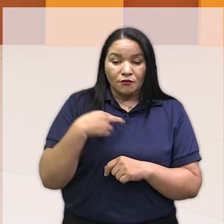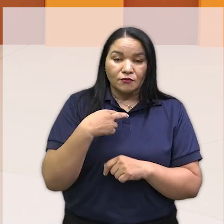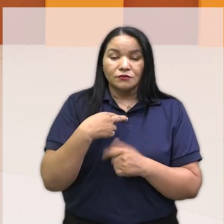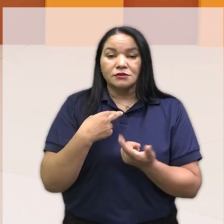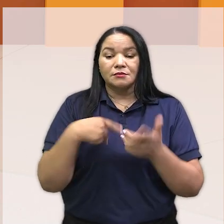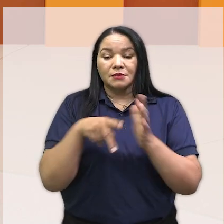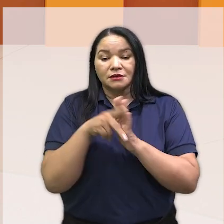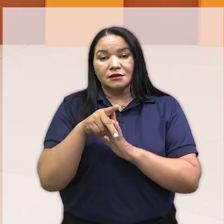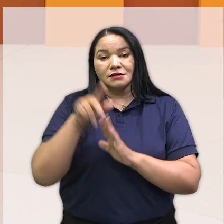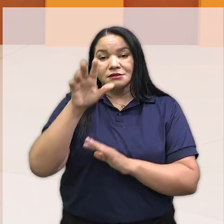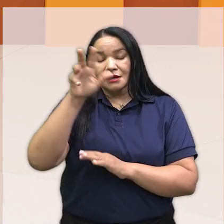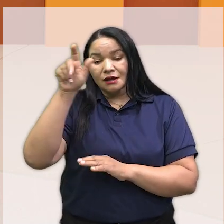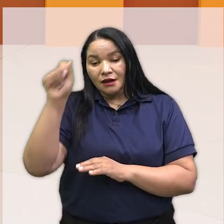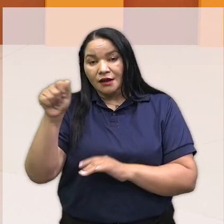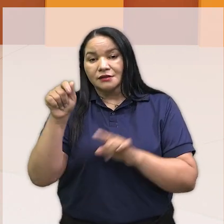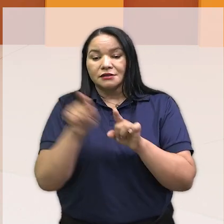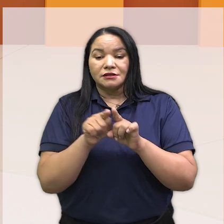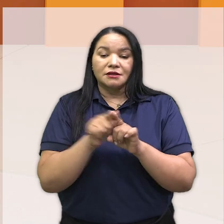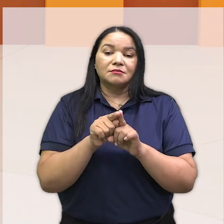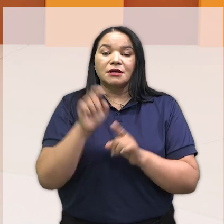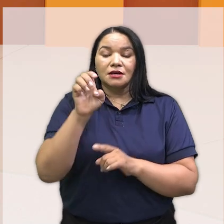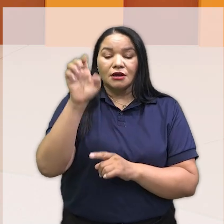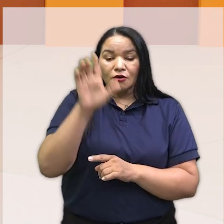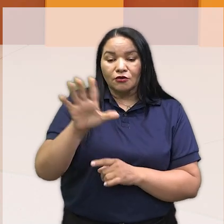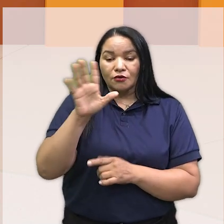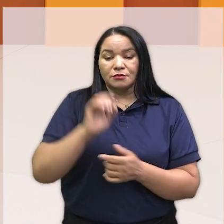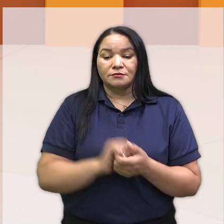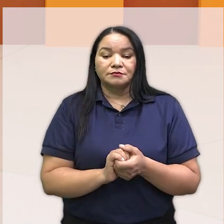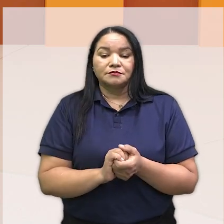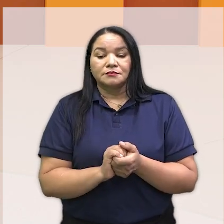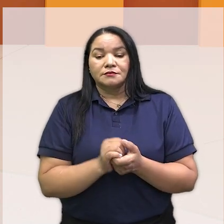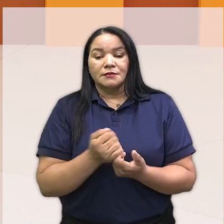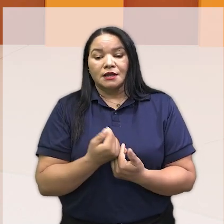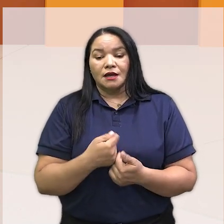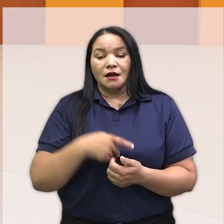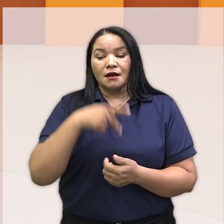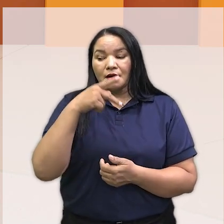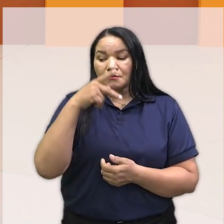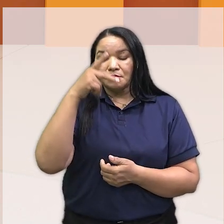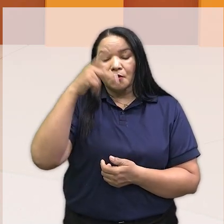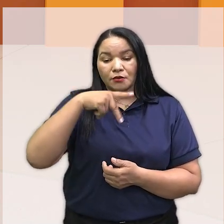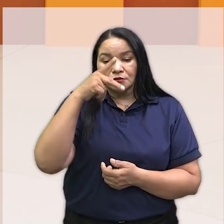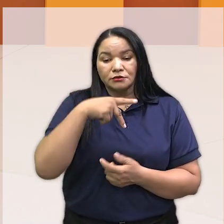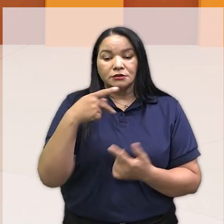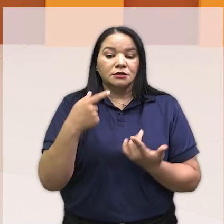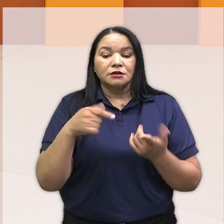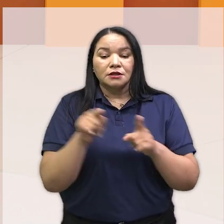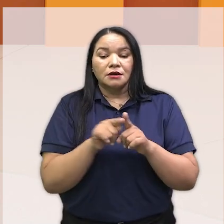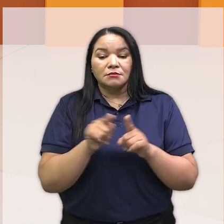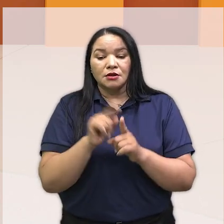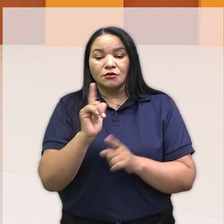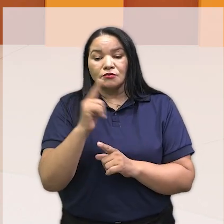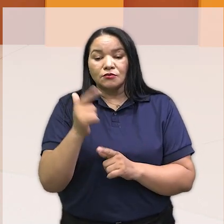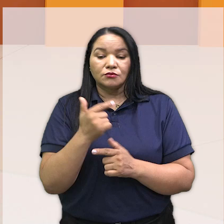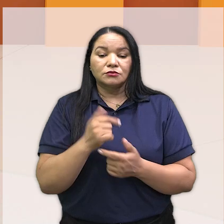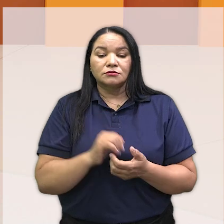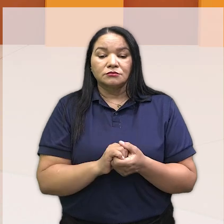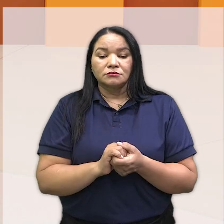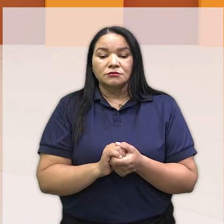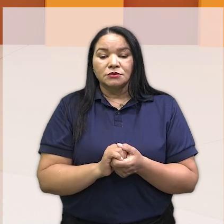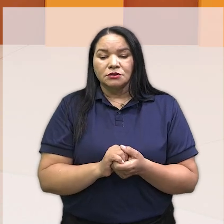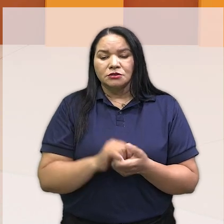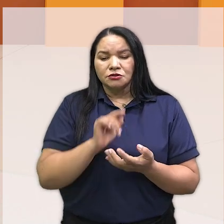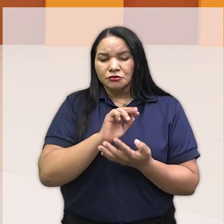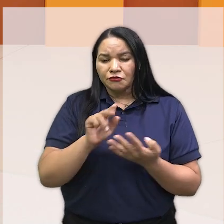Ásia quanto da Europa, tá, gente? A Polônia, a República Tcheca, a Ucrânia, entre muitos outros,